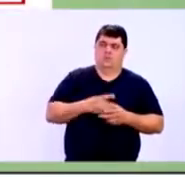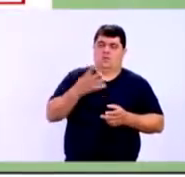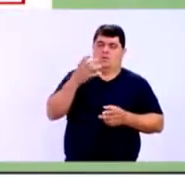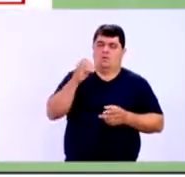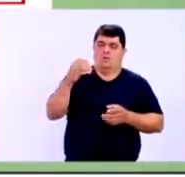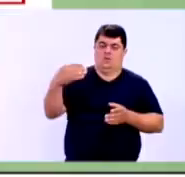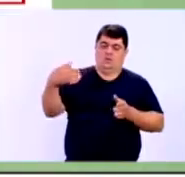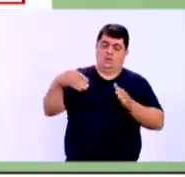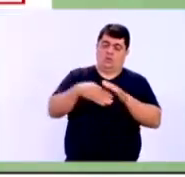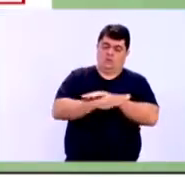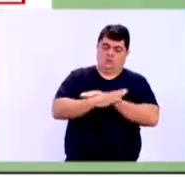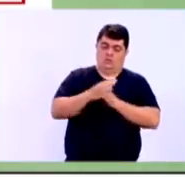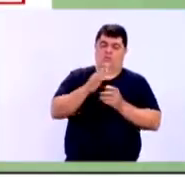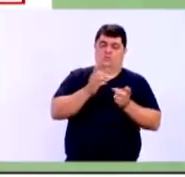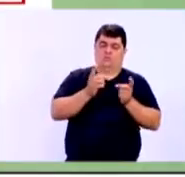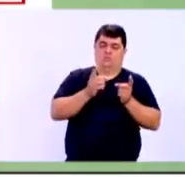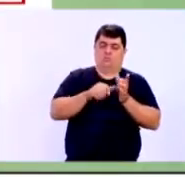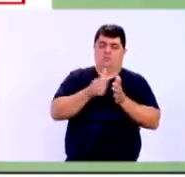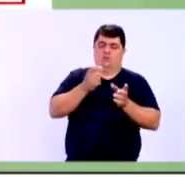unidades.